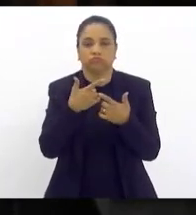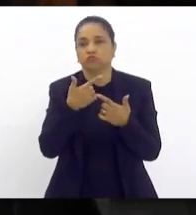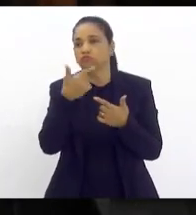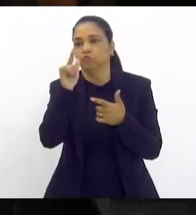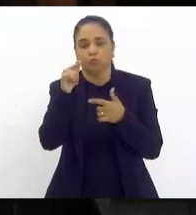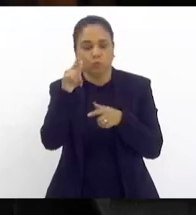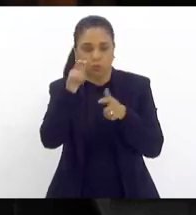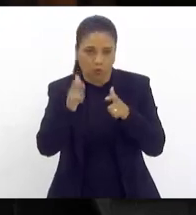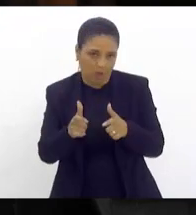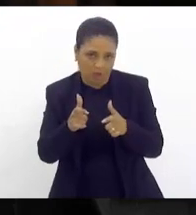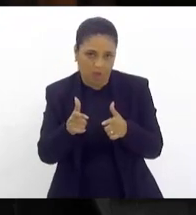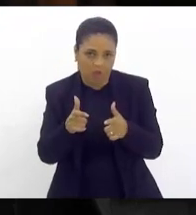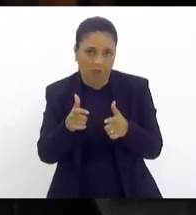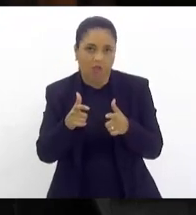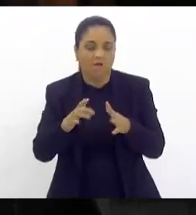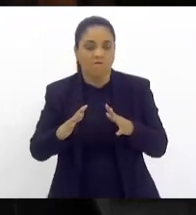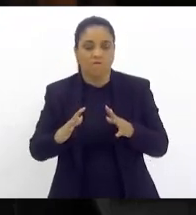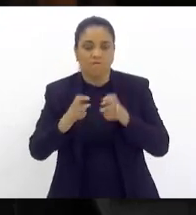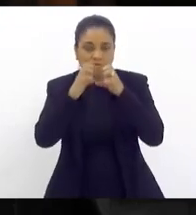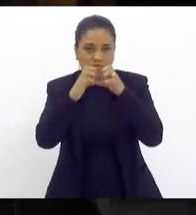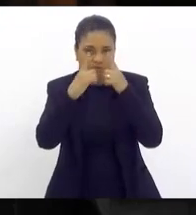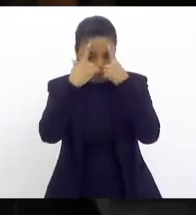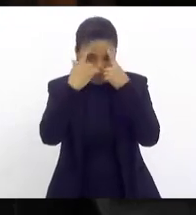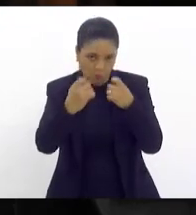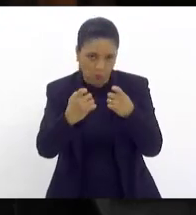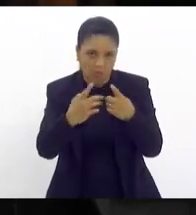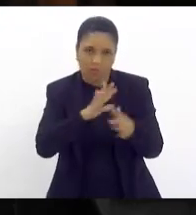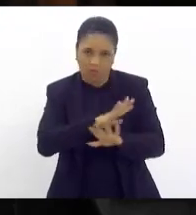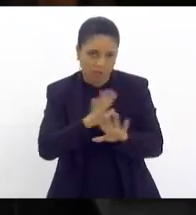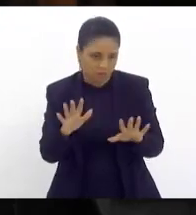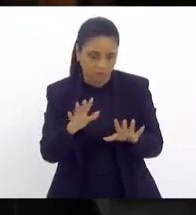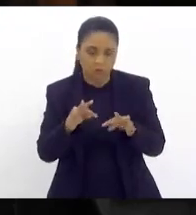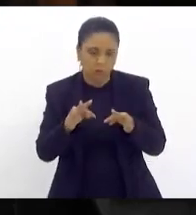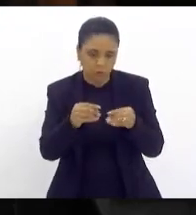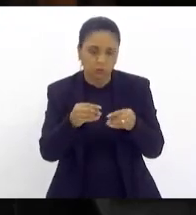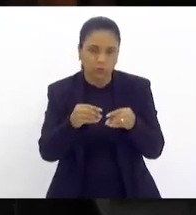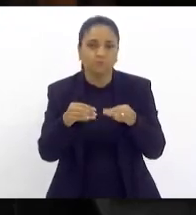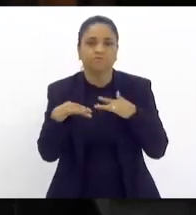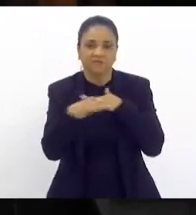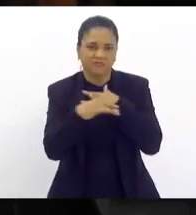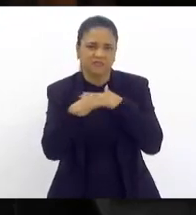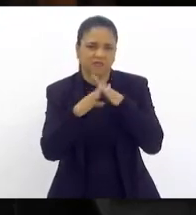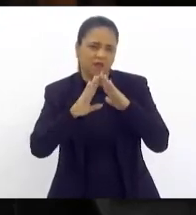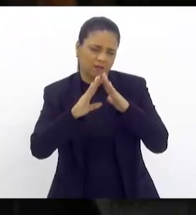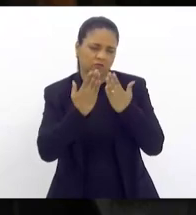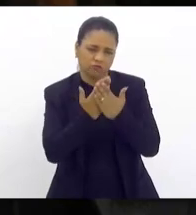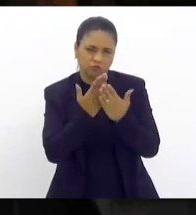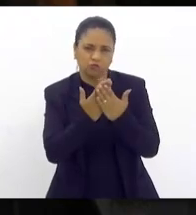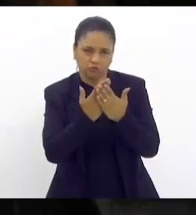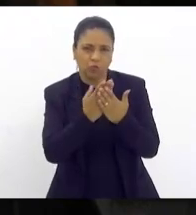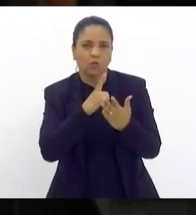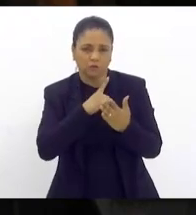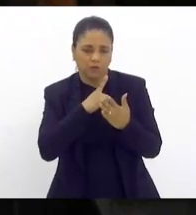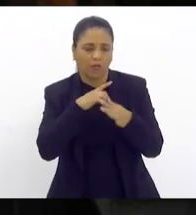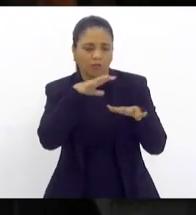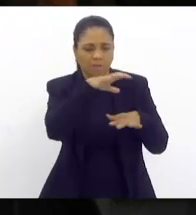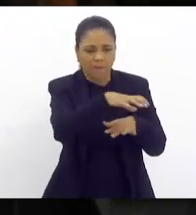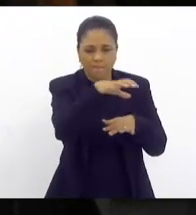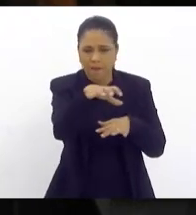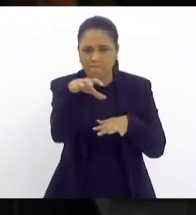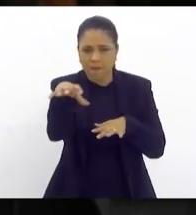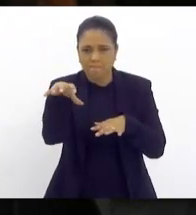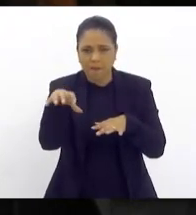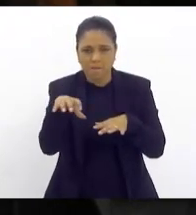policial todo tipo de conflito na nossa cidade sobretudo em escolas que estão em regiões da Periferia